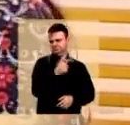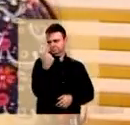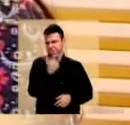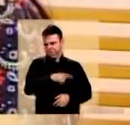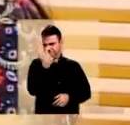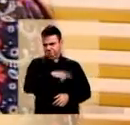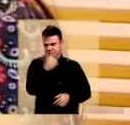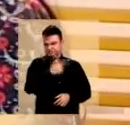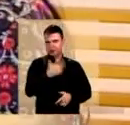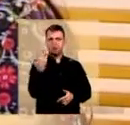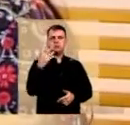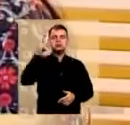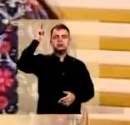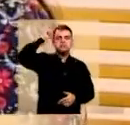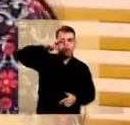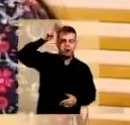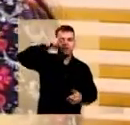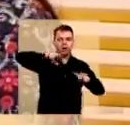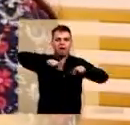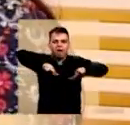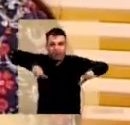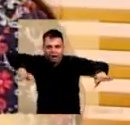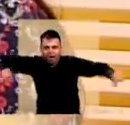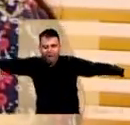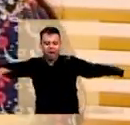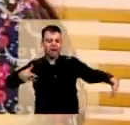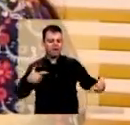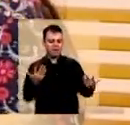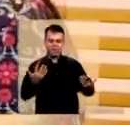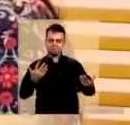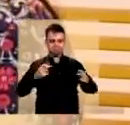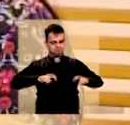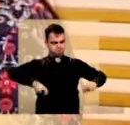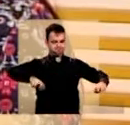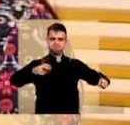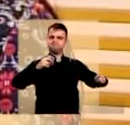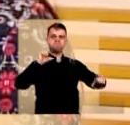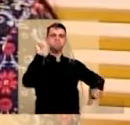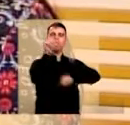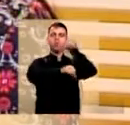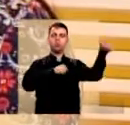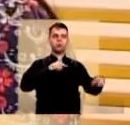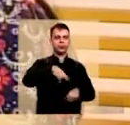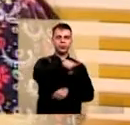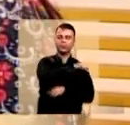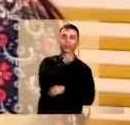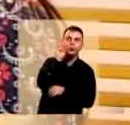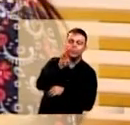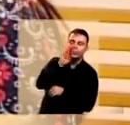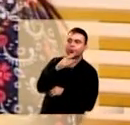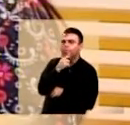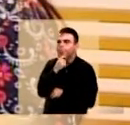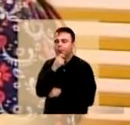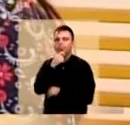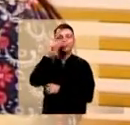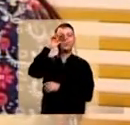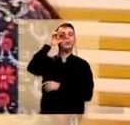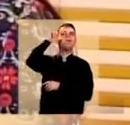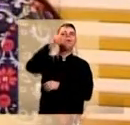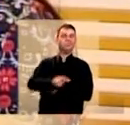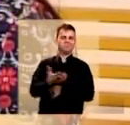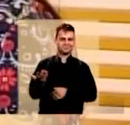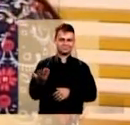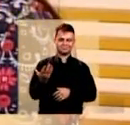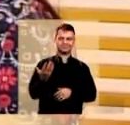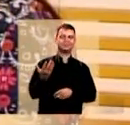que é fantasia, uma coisa, né, que está mais a cara deles, aí a coisa muda completamente de figura. No começo do